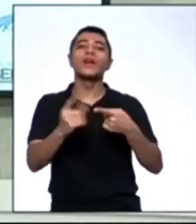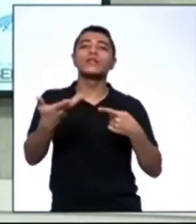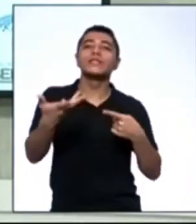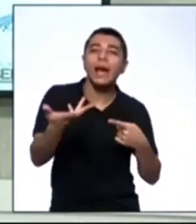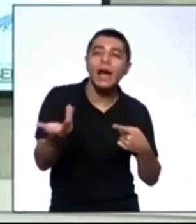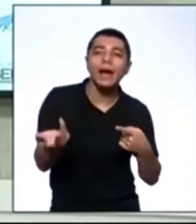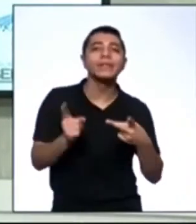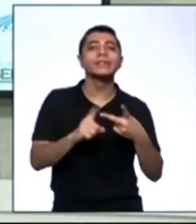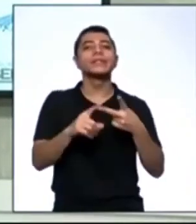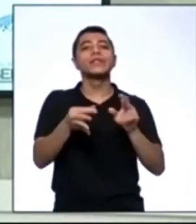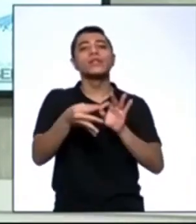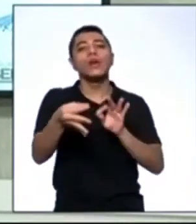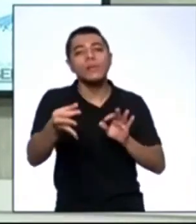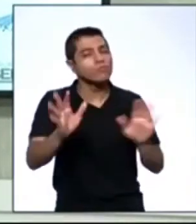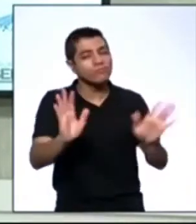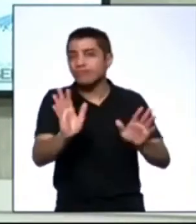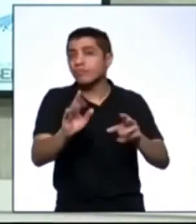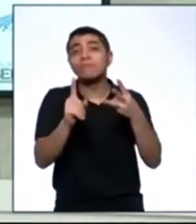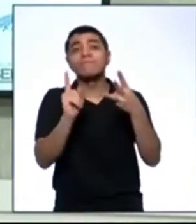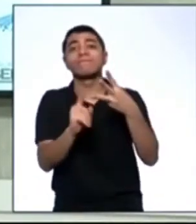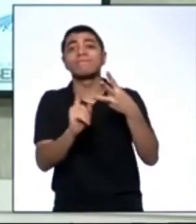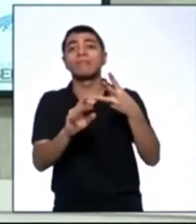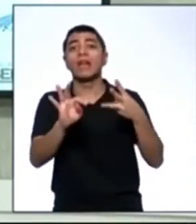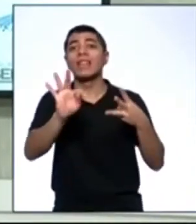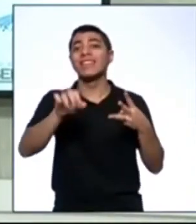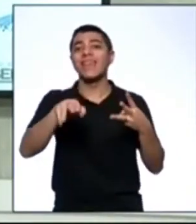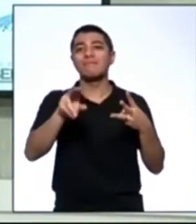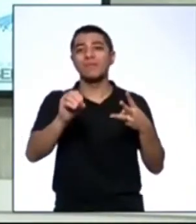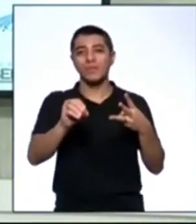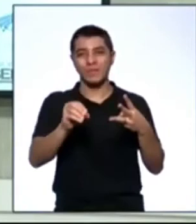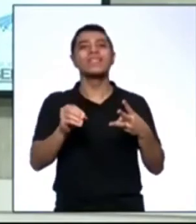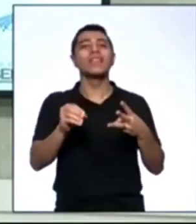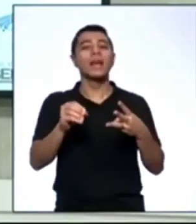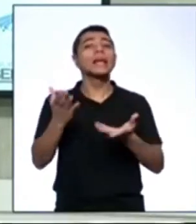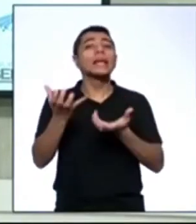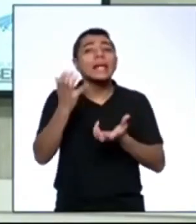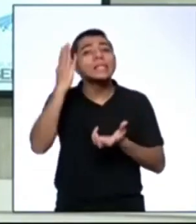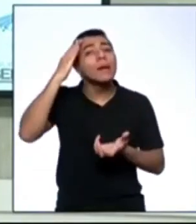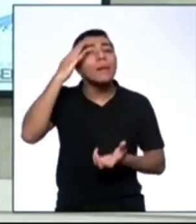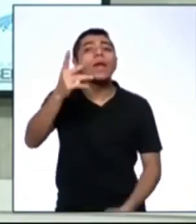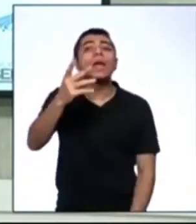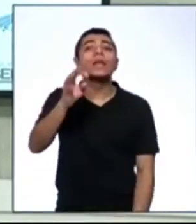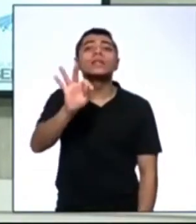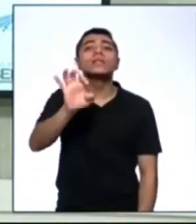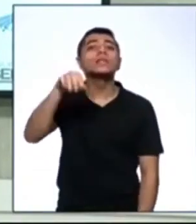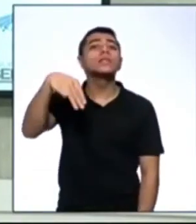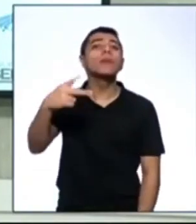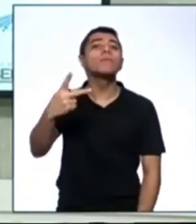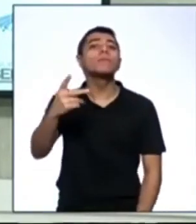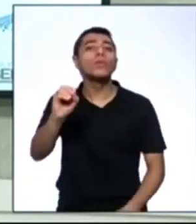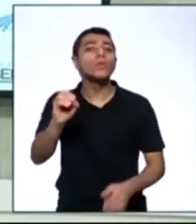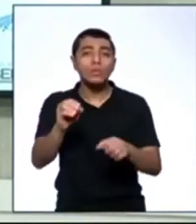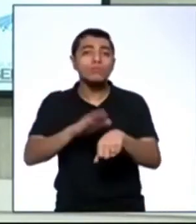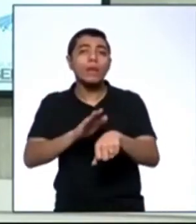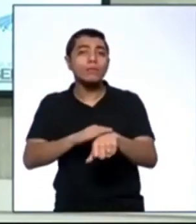pede a duração, né? Então você tem 3 elementos, V, ΔS e ΔT. Se você tiver 2 elementos,